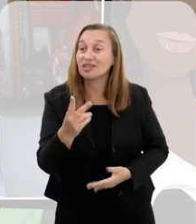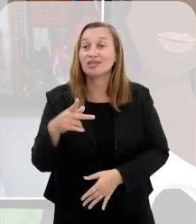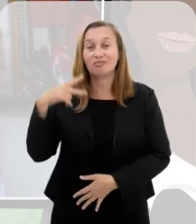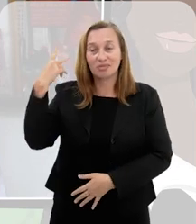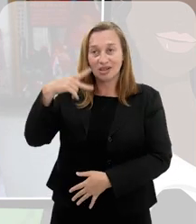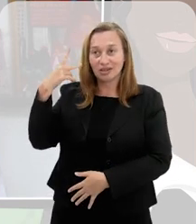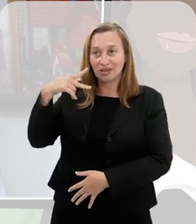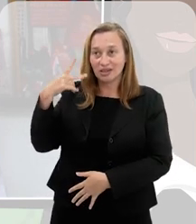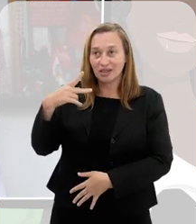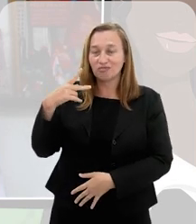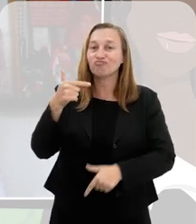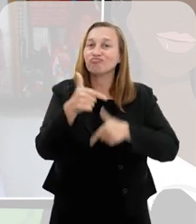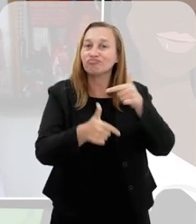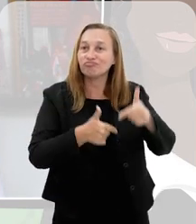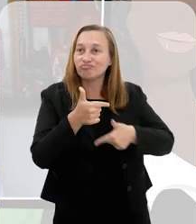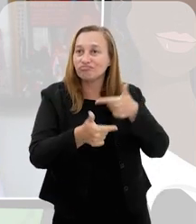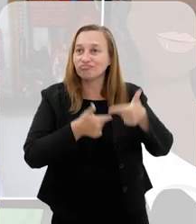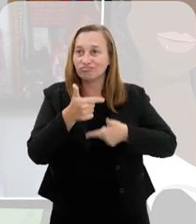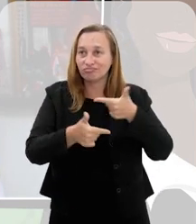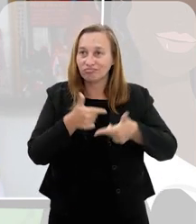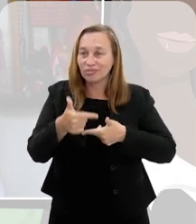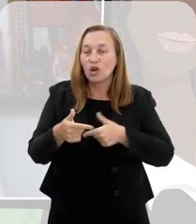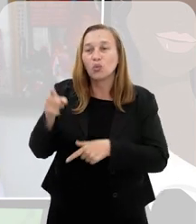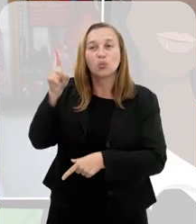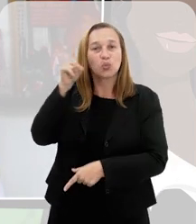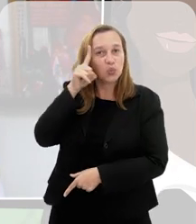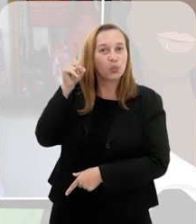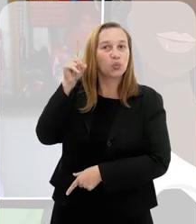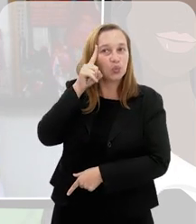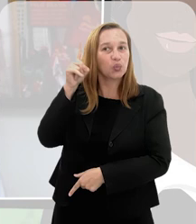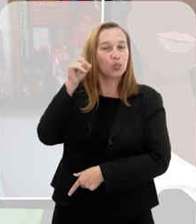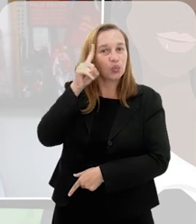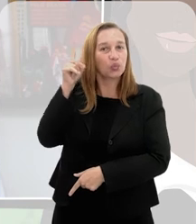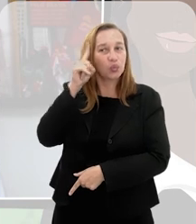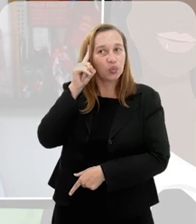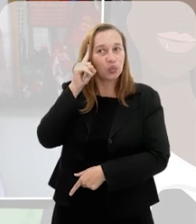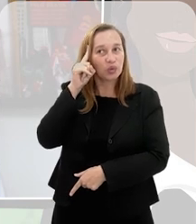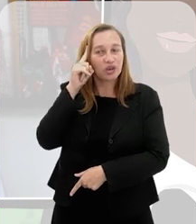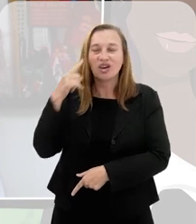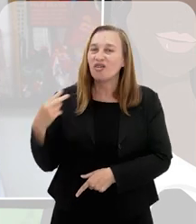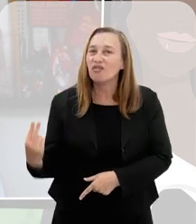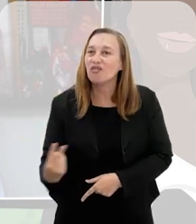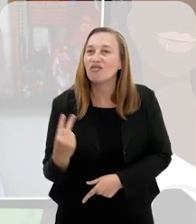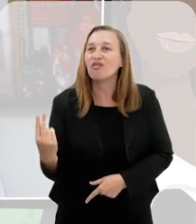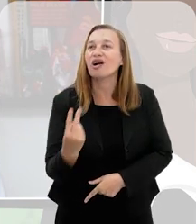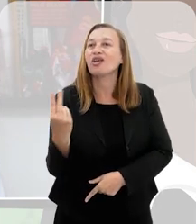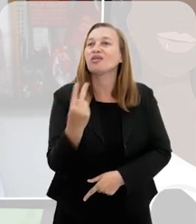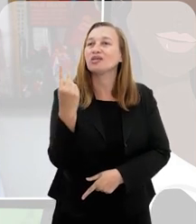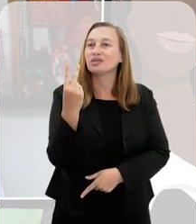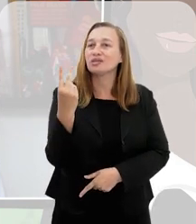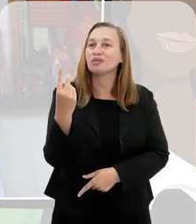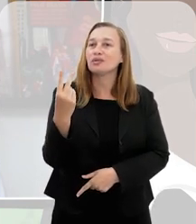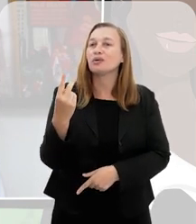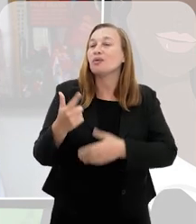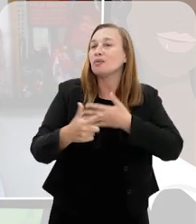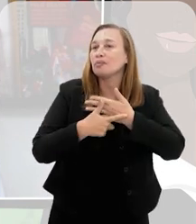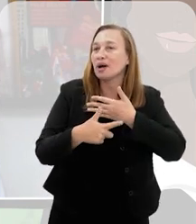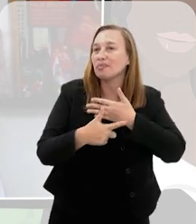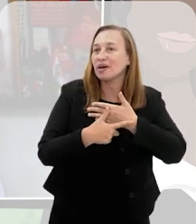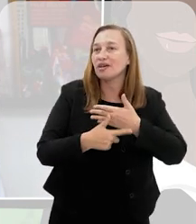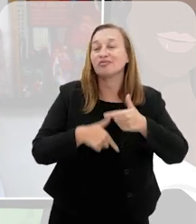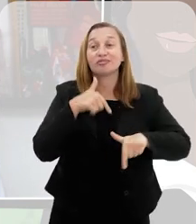vocês, né, parlamentares, através do trabalho dia a dia, buscam valorizar